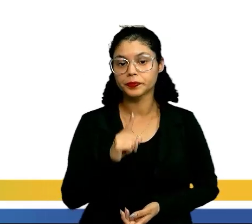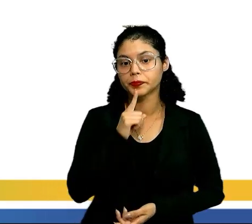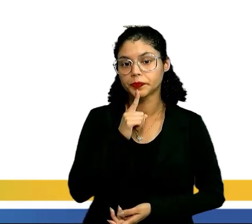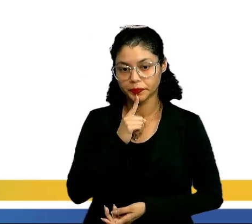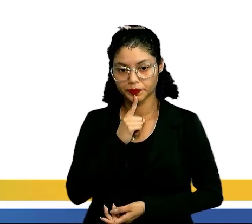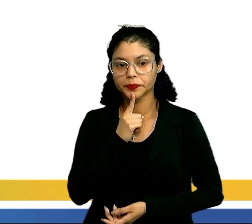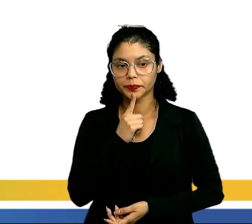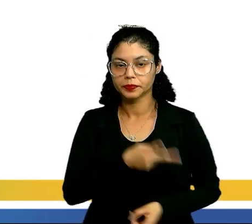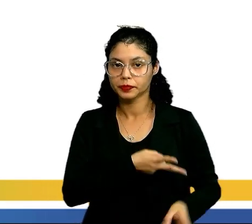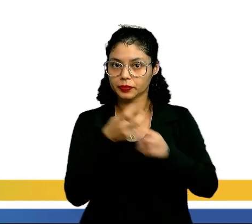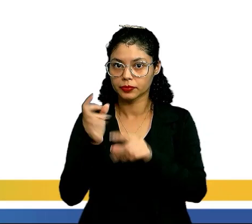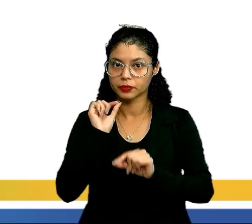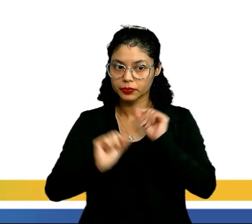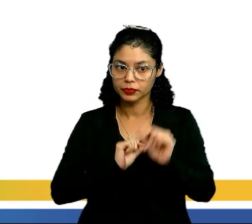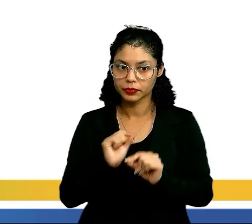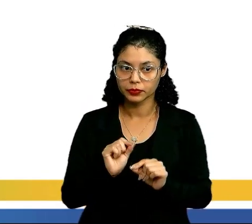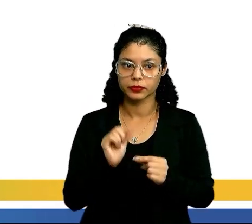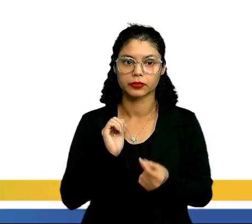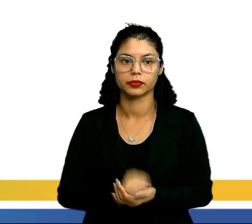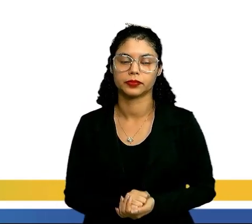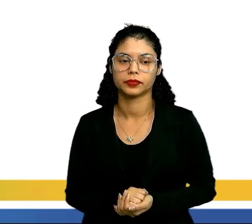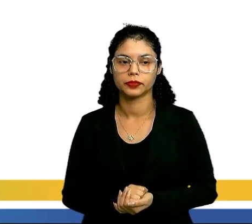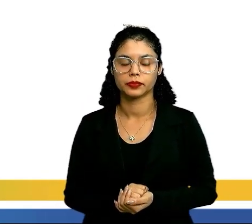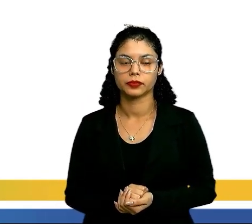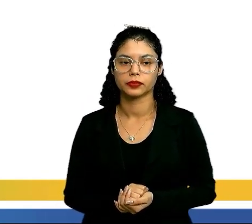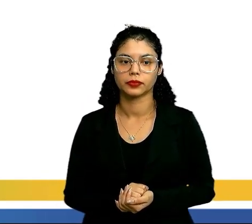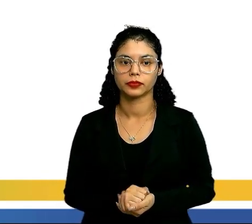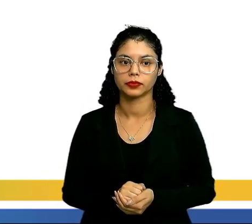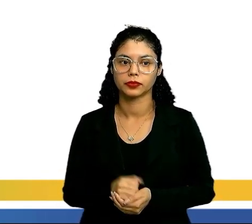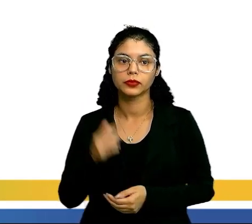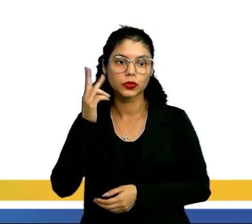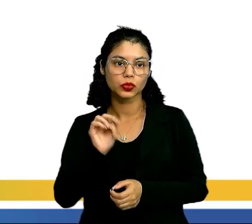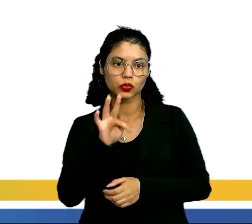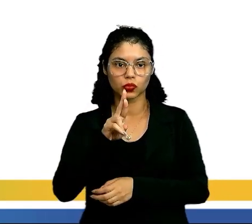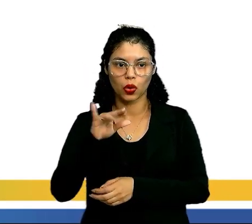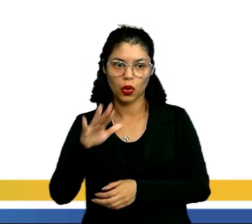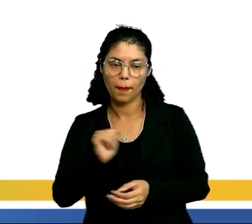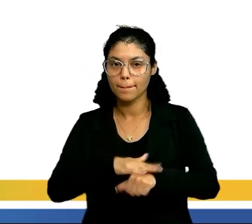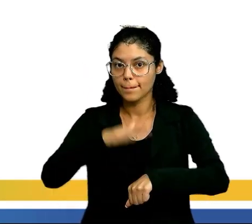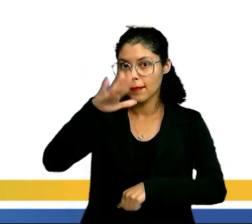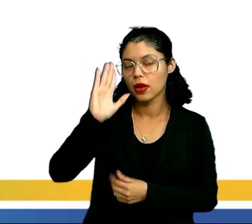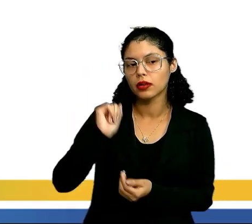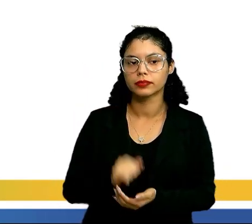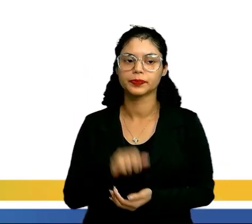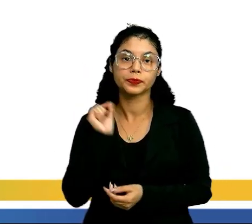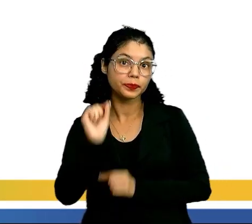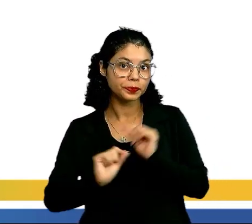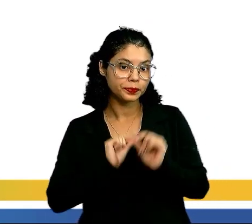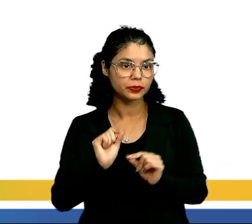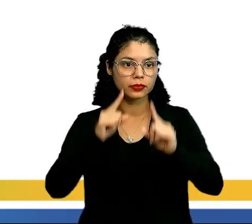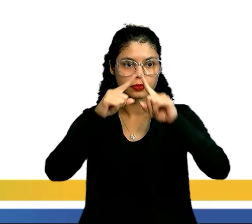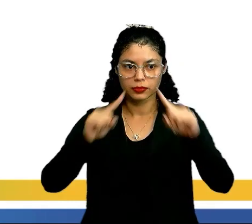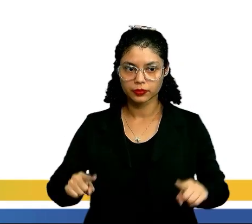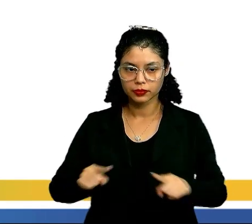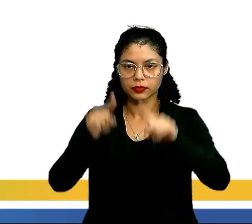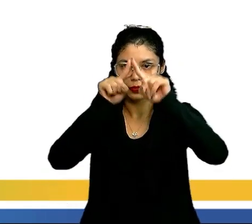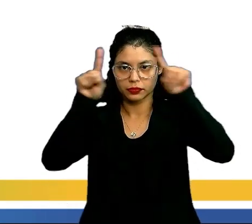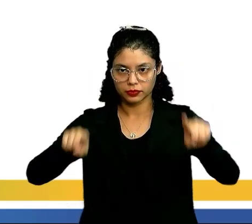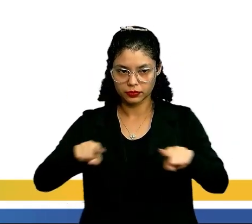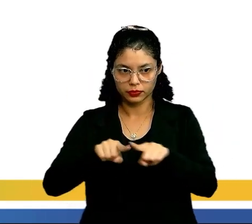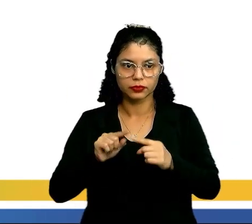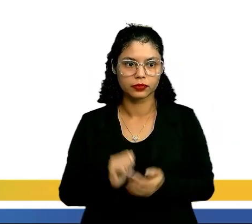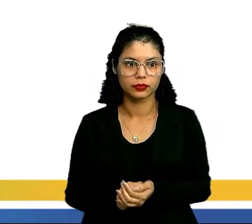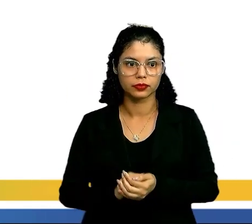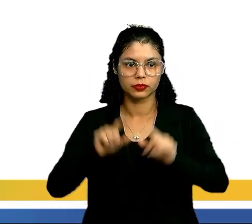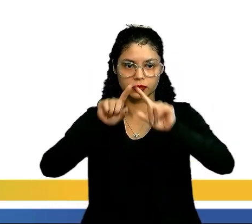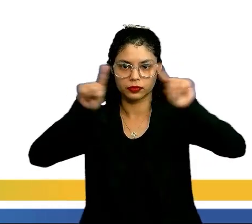Podemos aí também ver, ó, as figuras, formas mais comuns são elas: o triângulo, o quadrado,